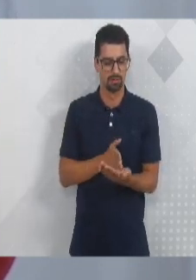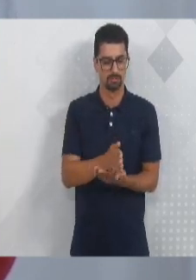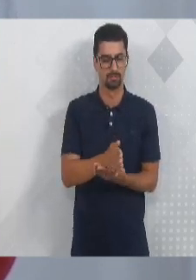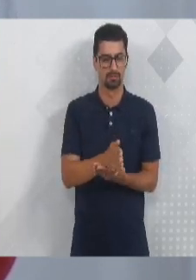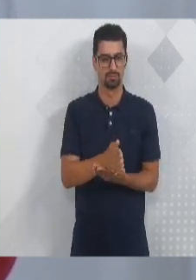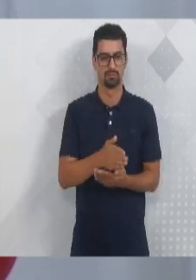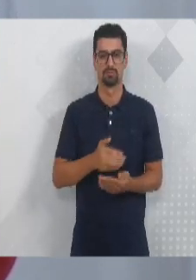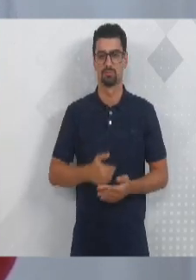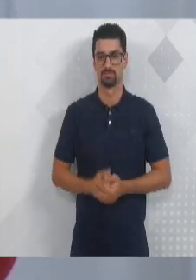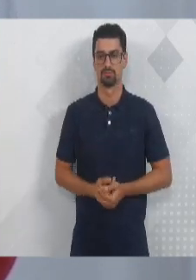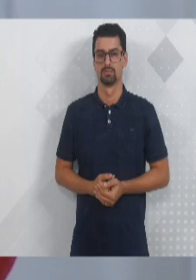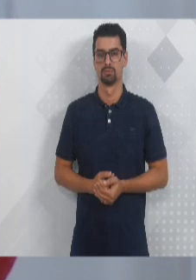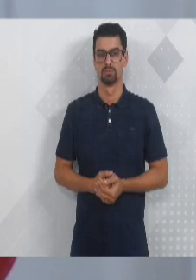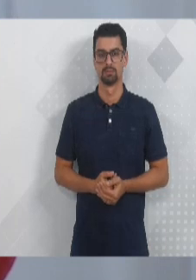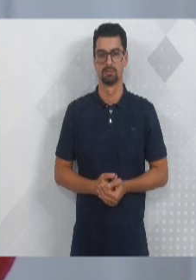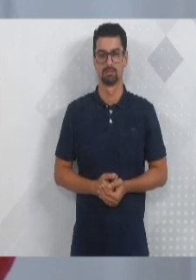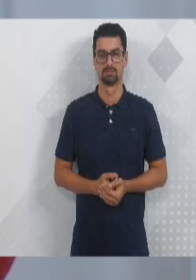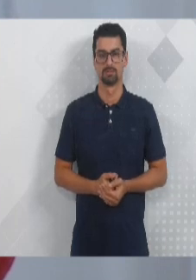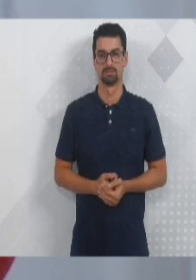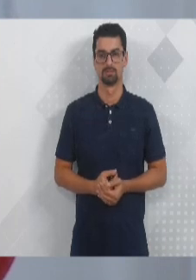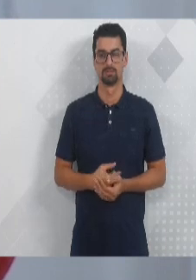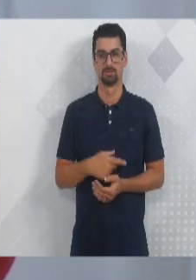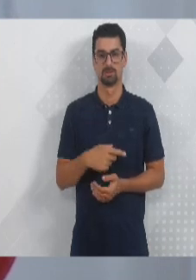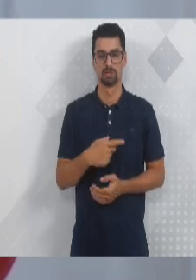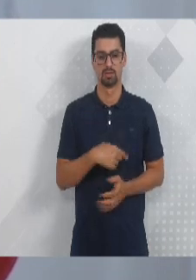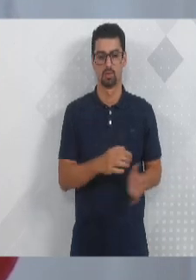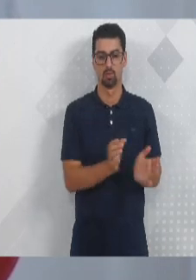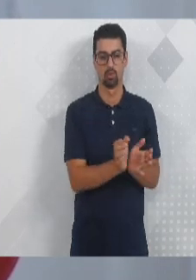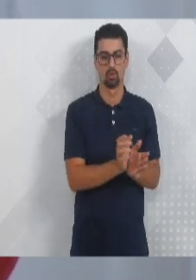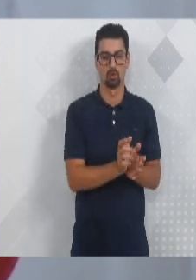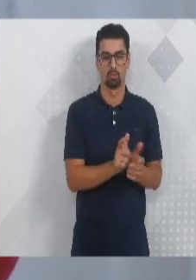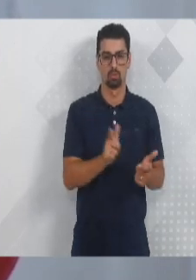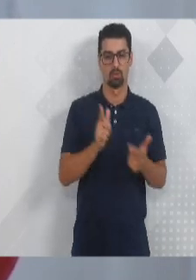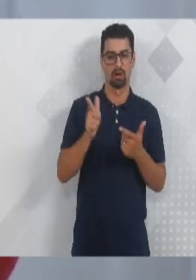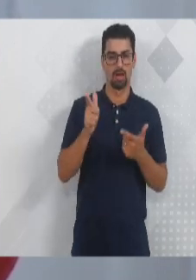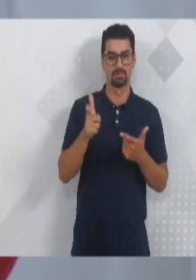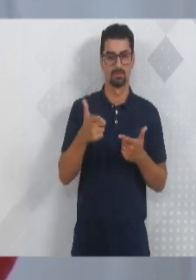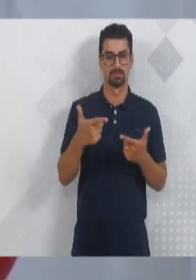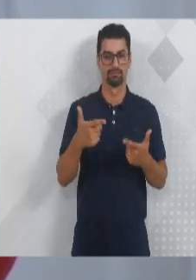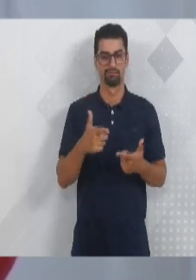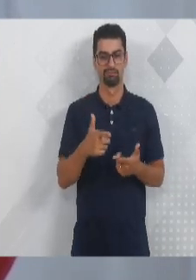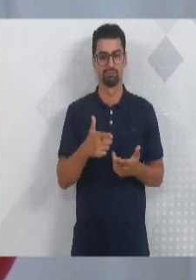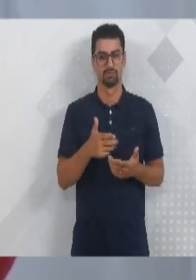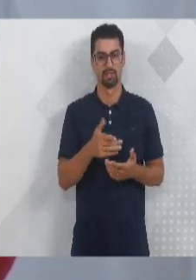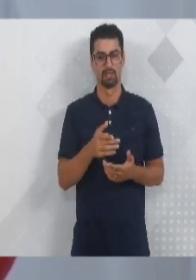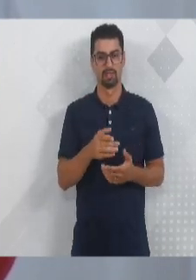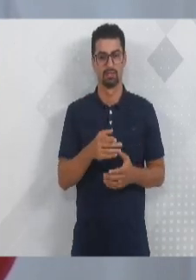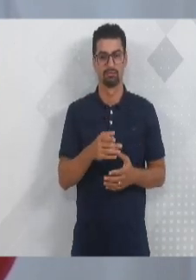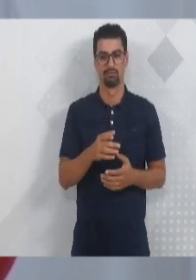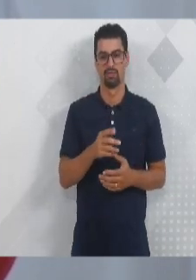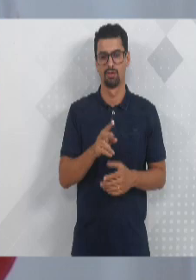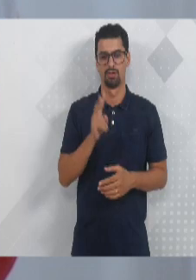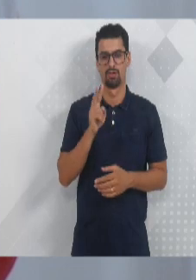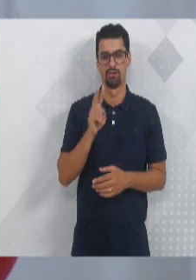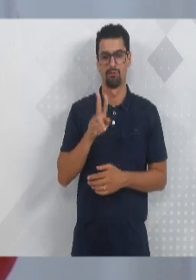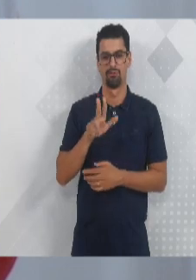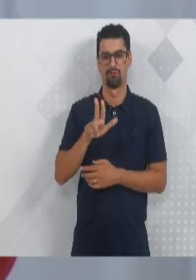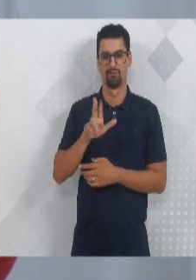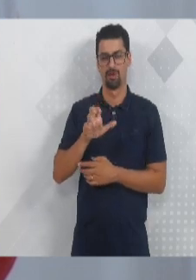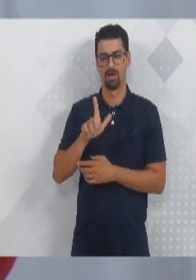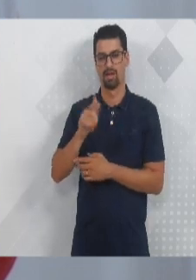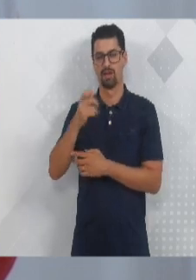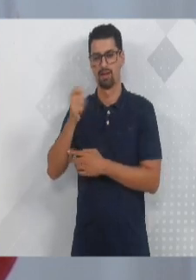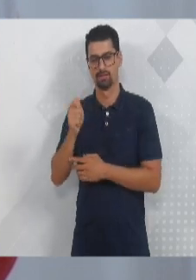né tem o clube de Castilho V central hoje não talvez não vai mais tanto mas era a sua